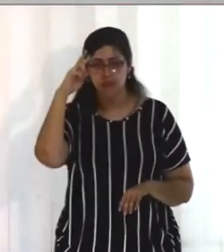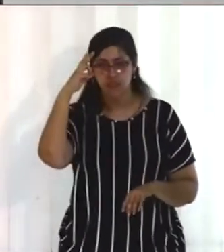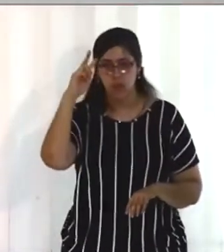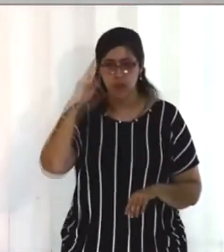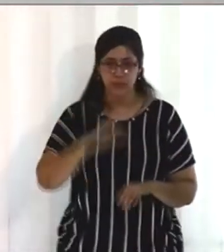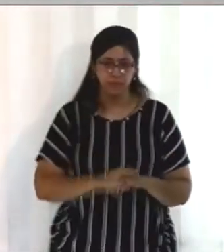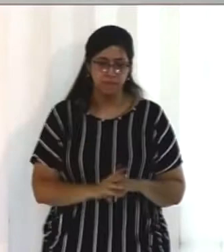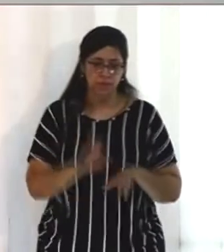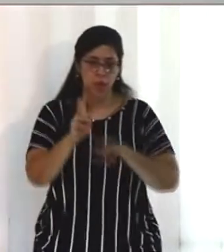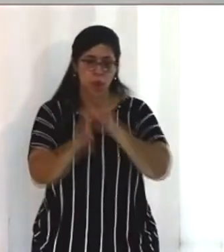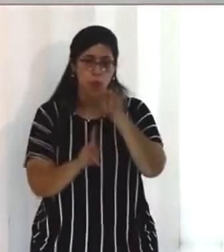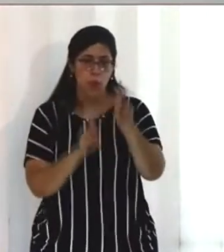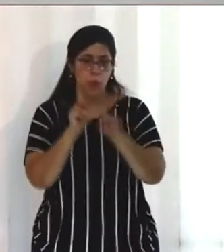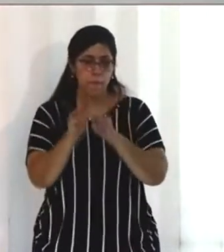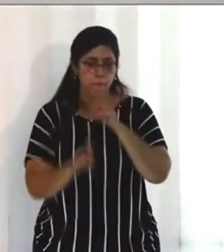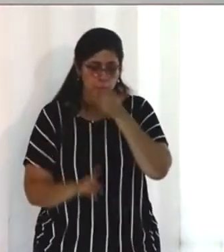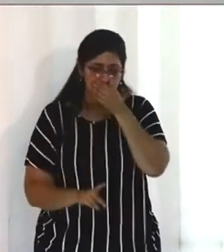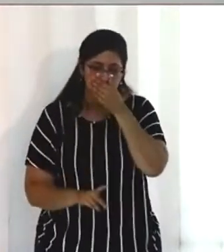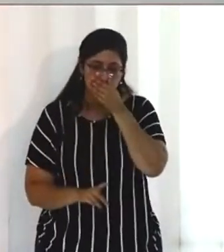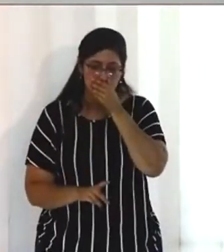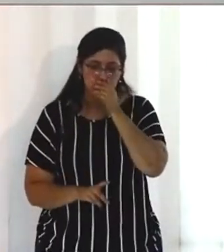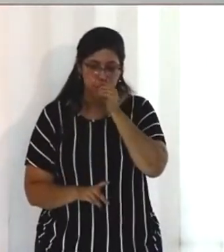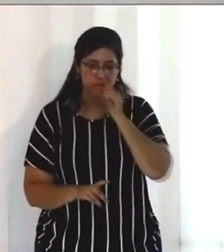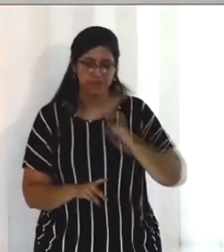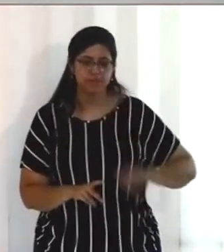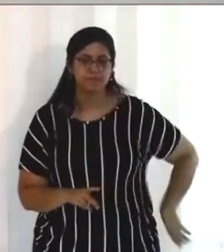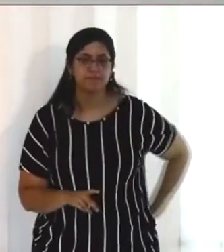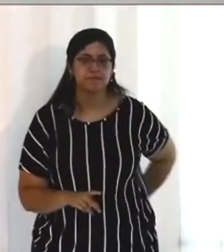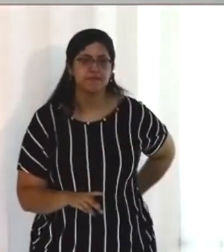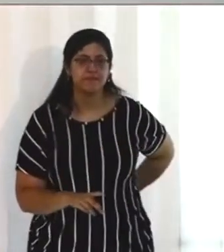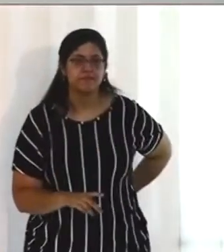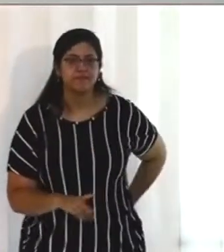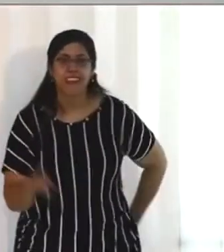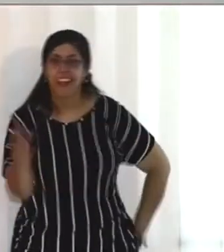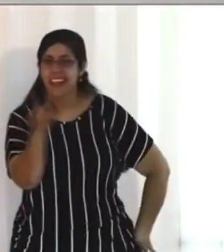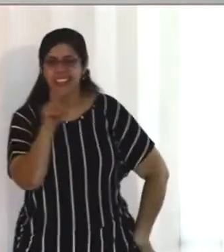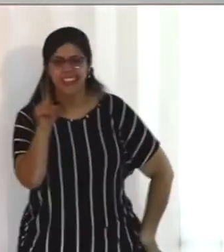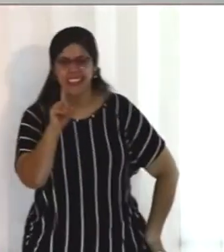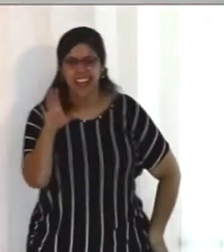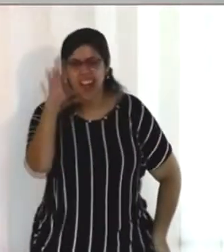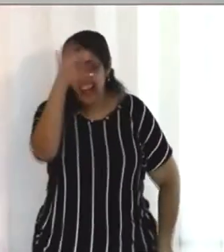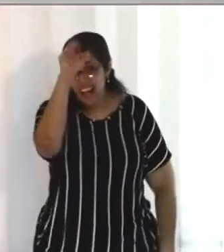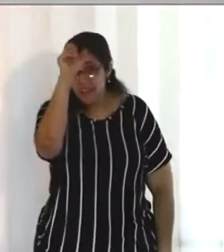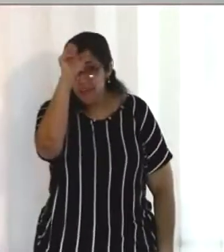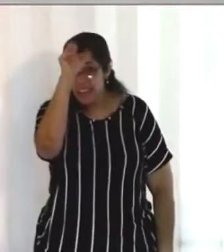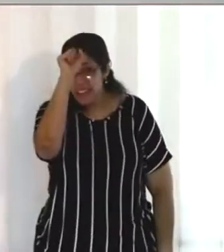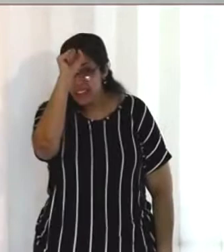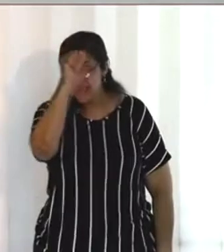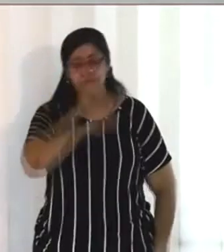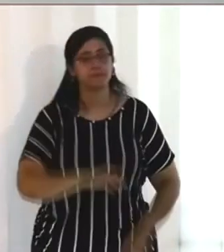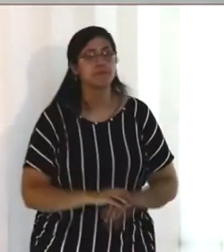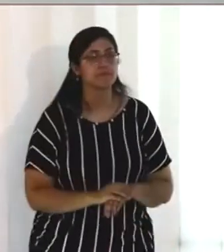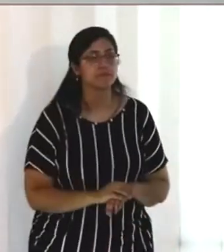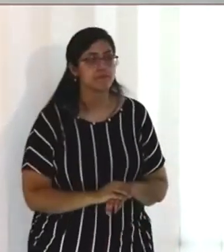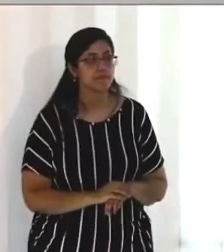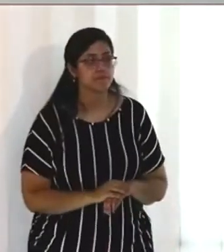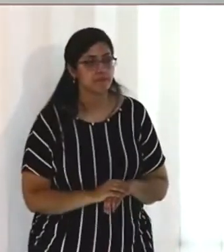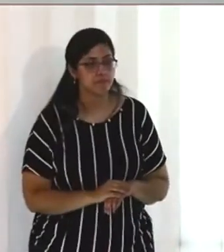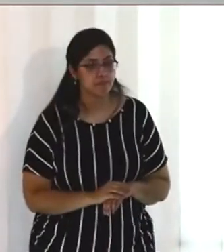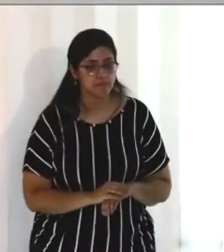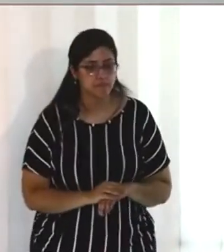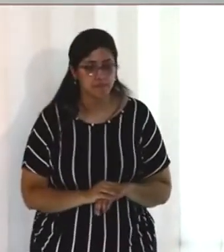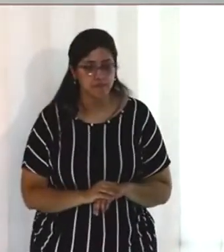de cidades, que aparentemente não aprenderam ou não viram sinais, e isso